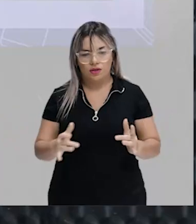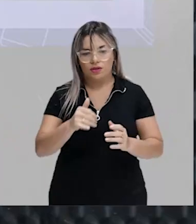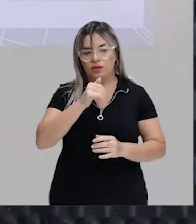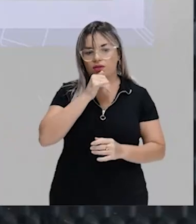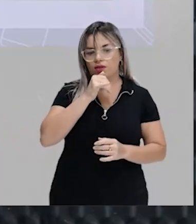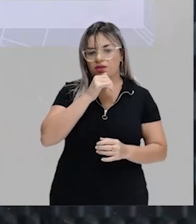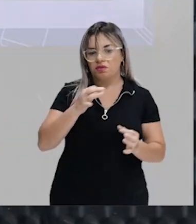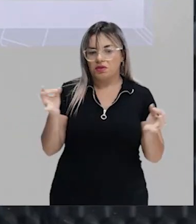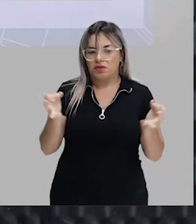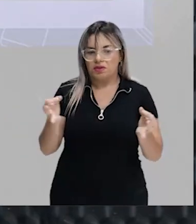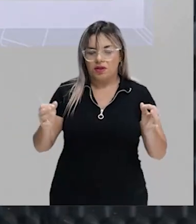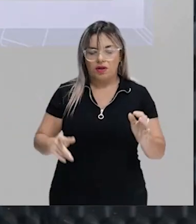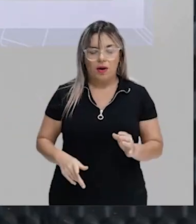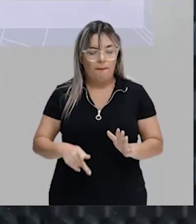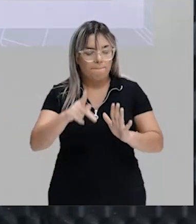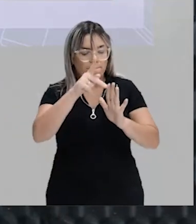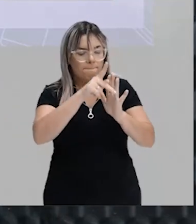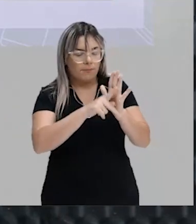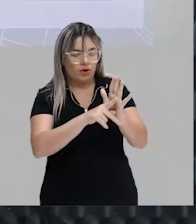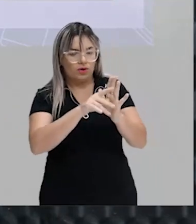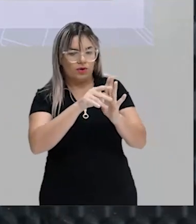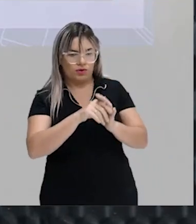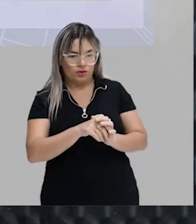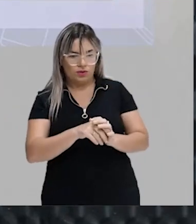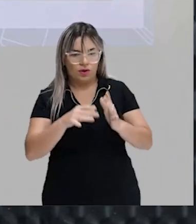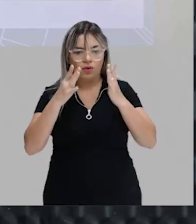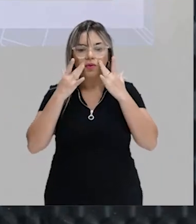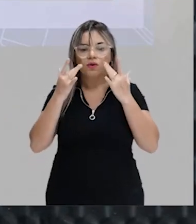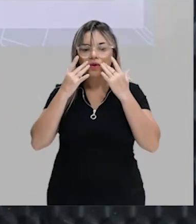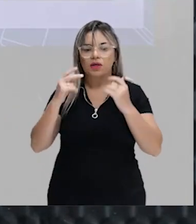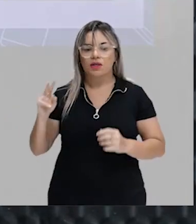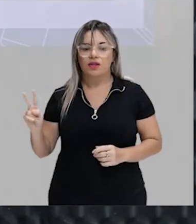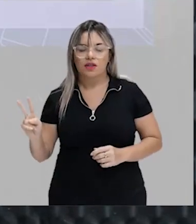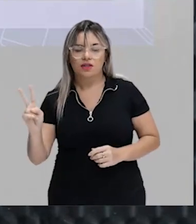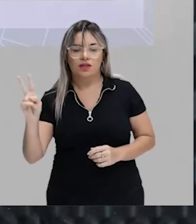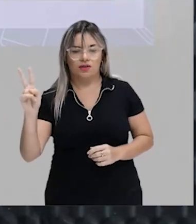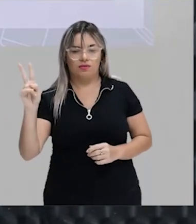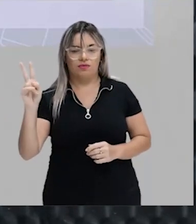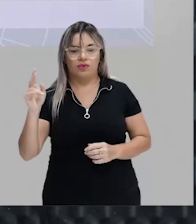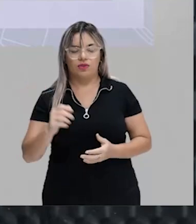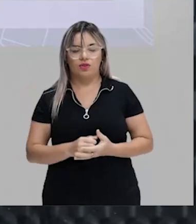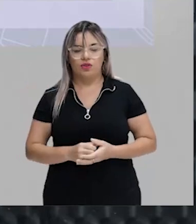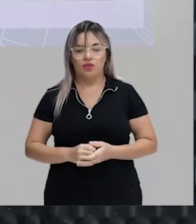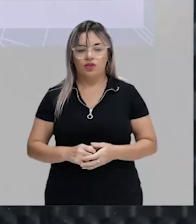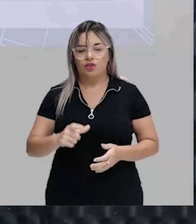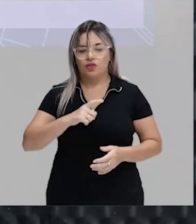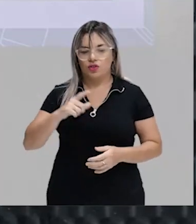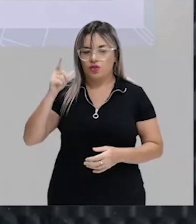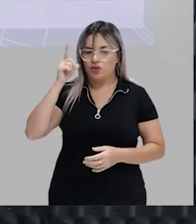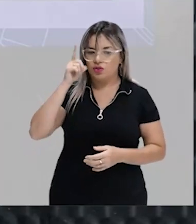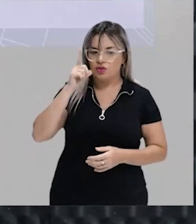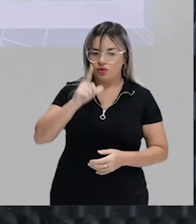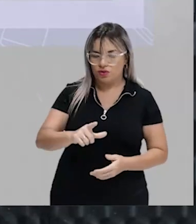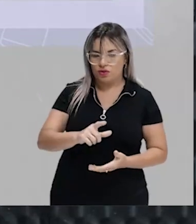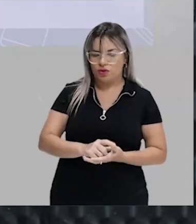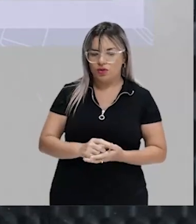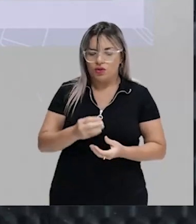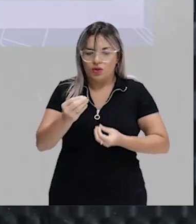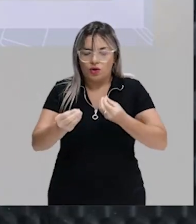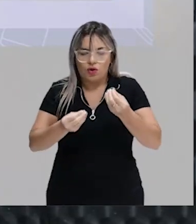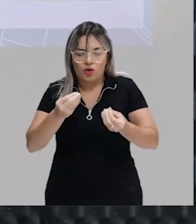para a conquista do senso de proporção, quanto para os conteúdos que tratavam de